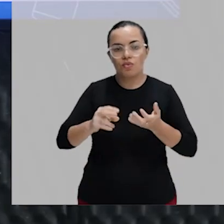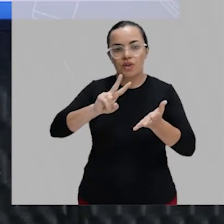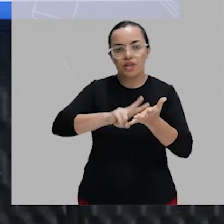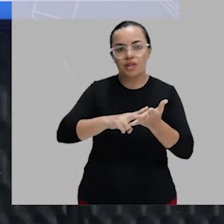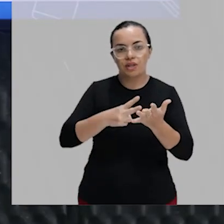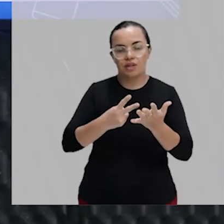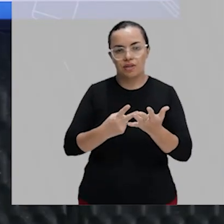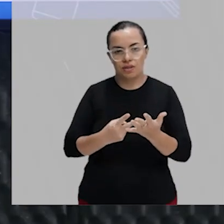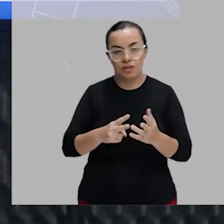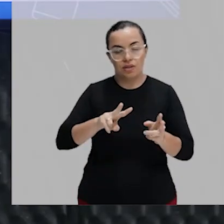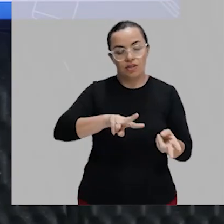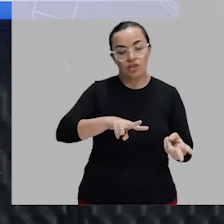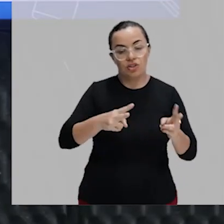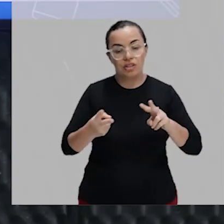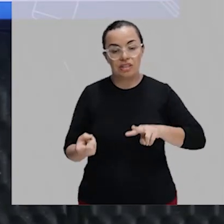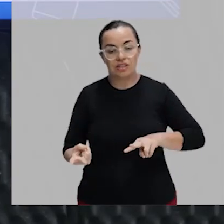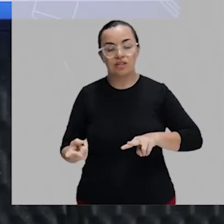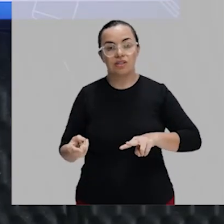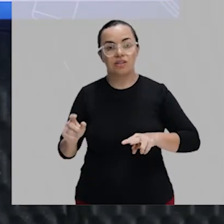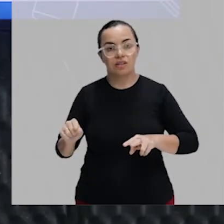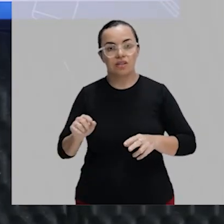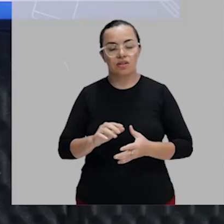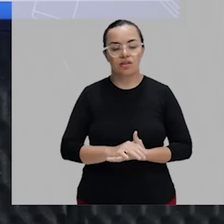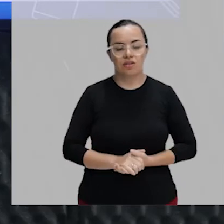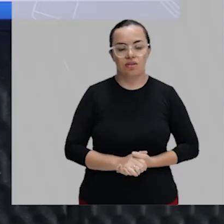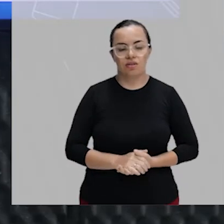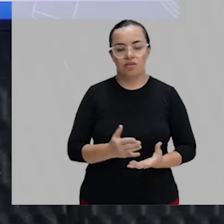Será qual vai ser a sequência de RNA maduro?